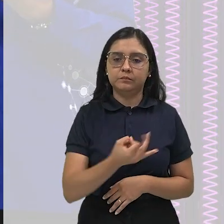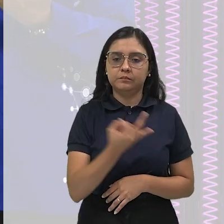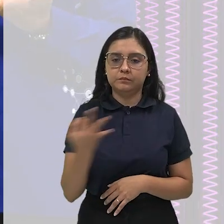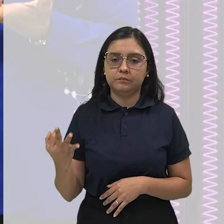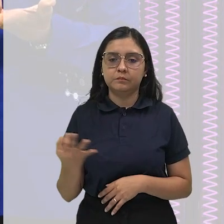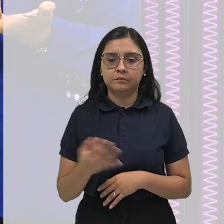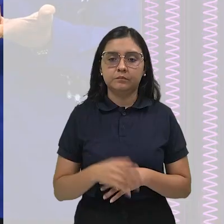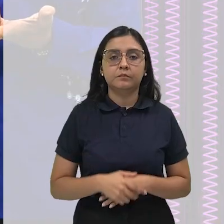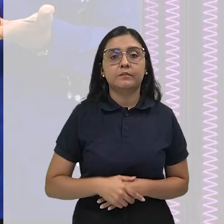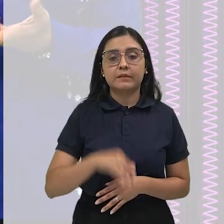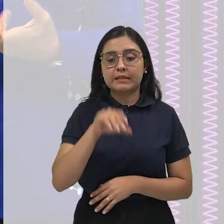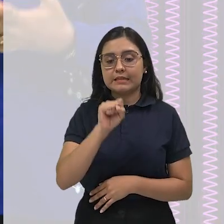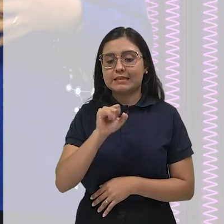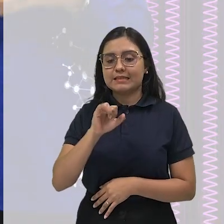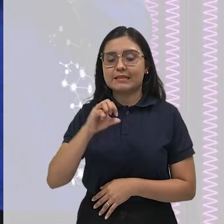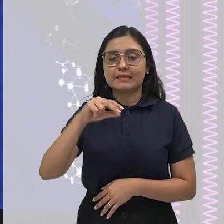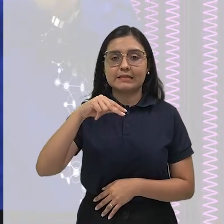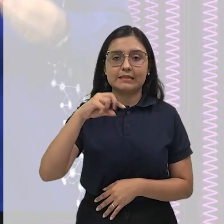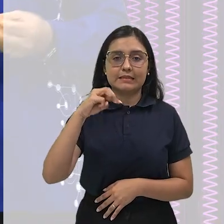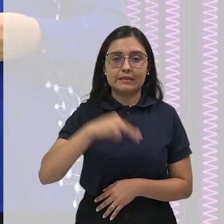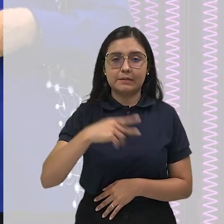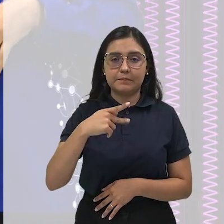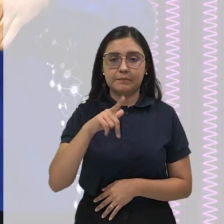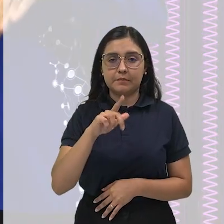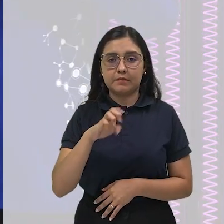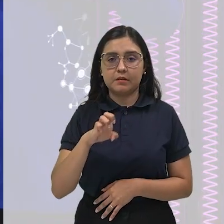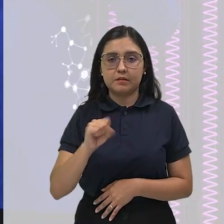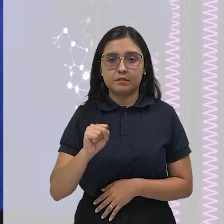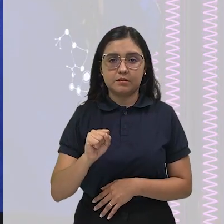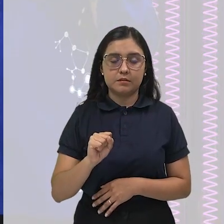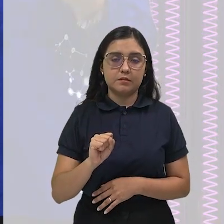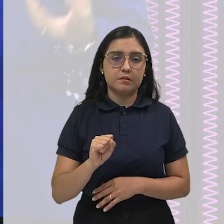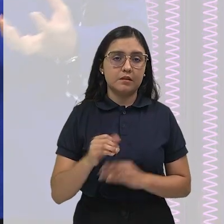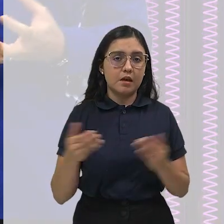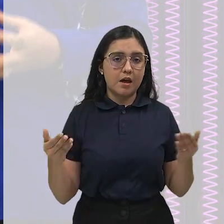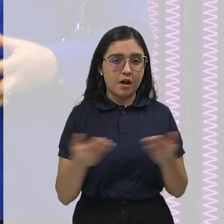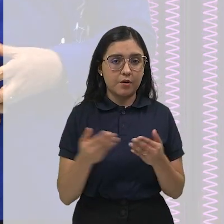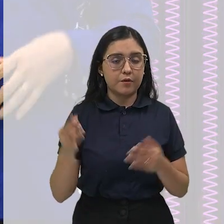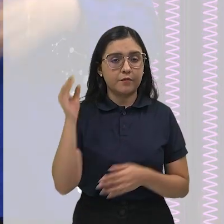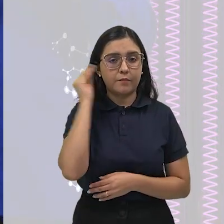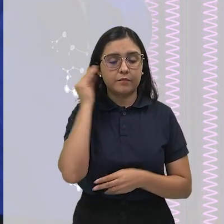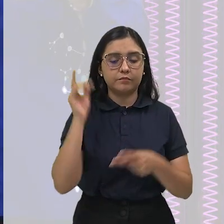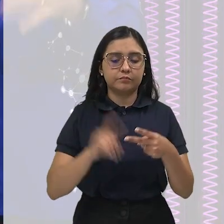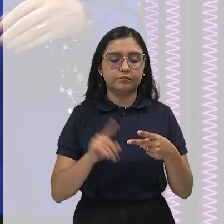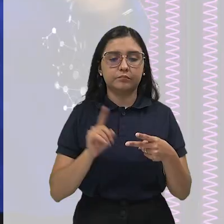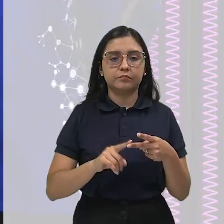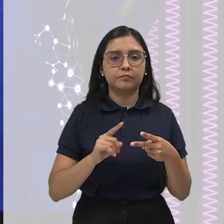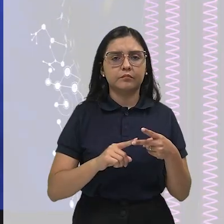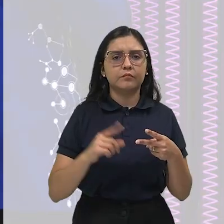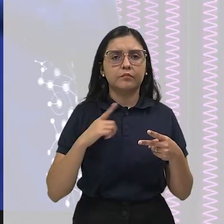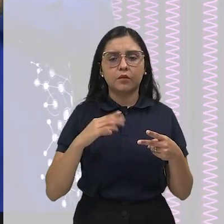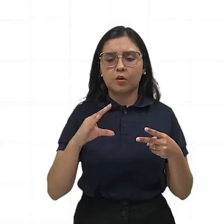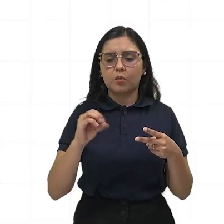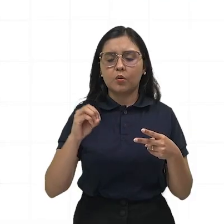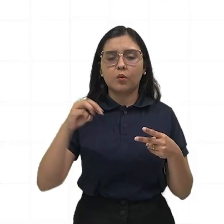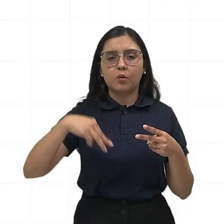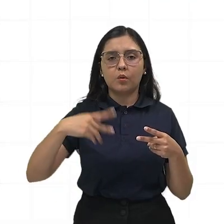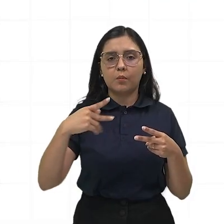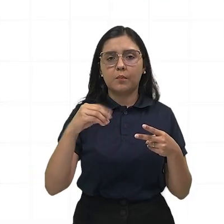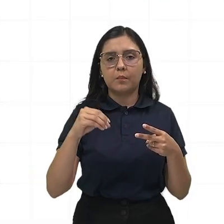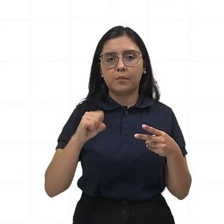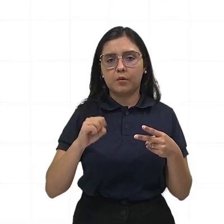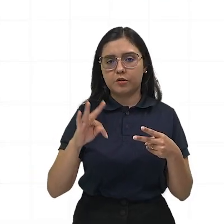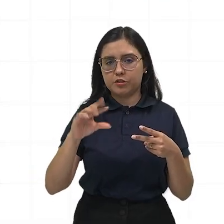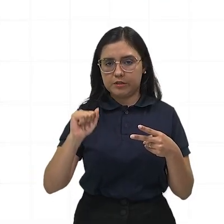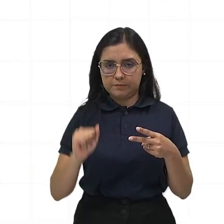periódica simples. Agora vamos ver o que é uma dízima periódica composta. Olha